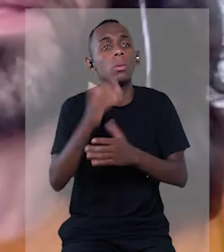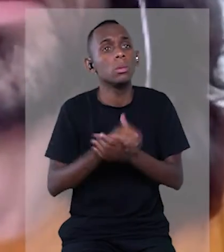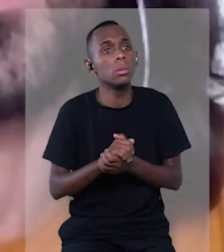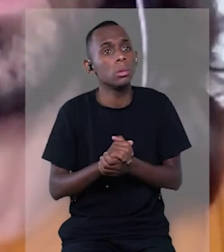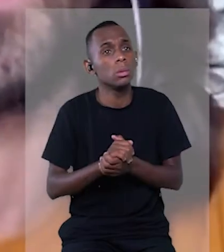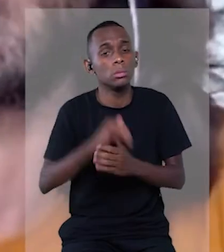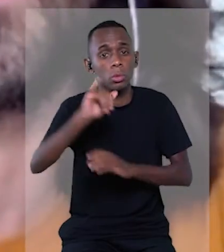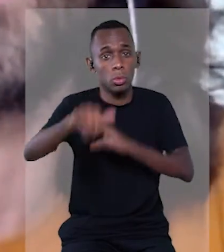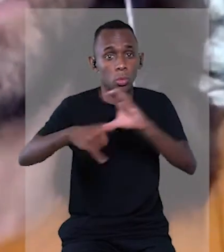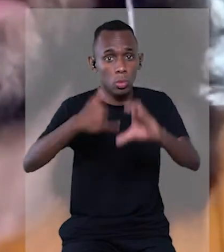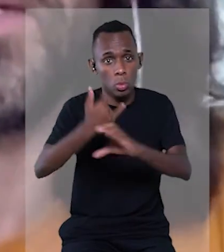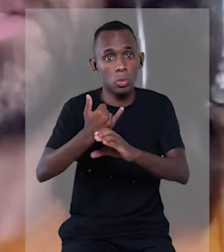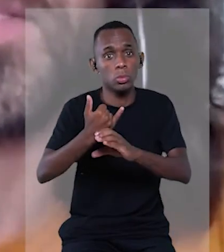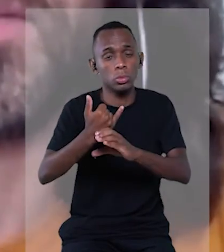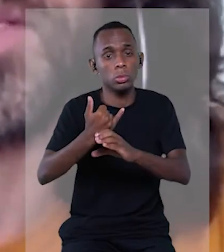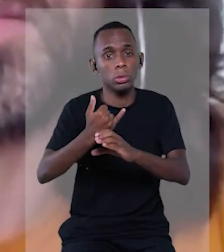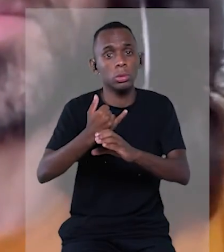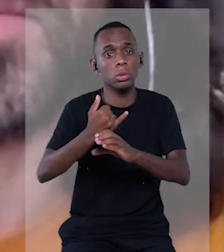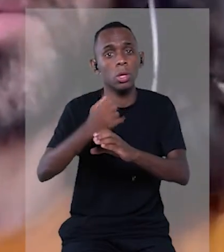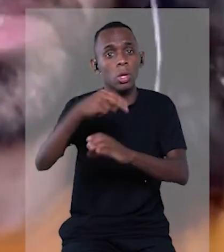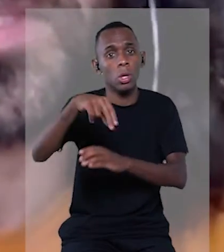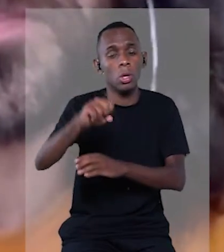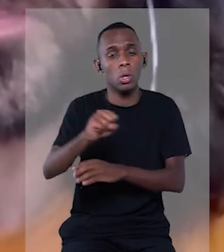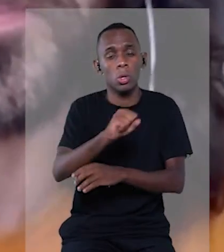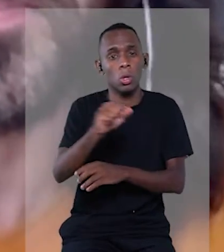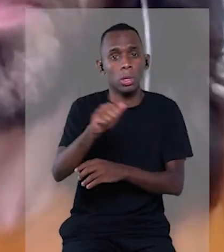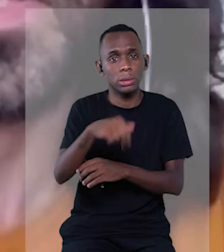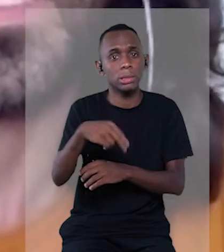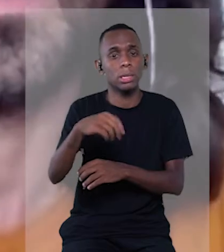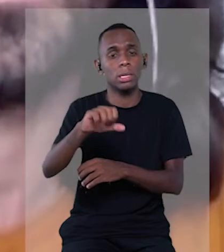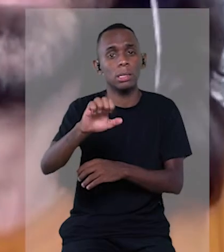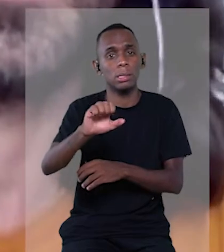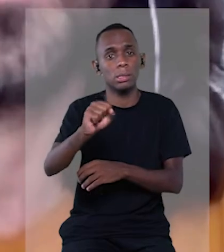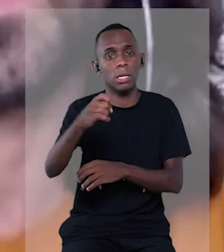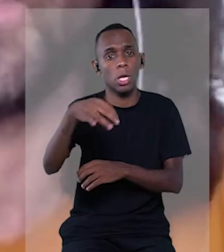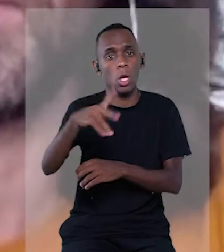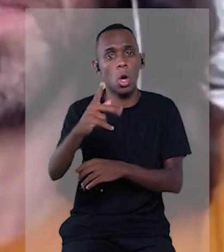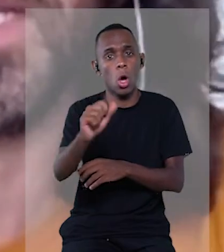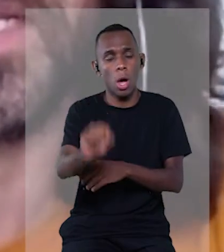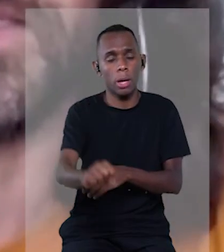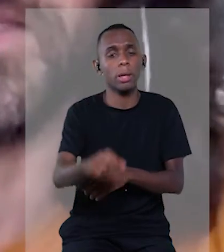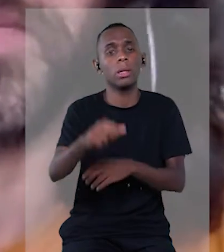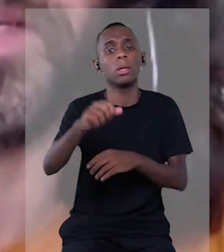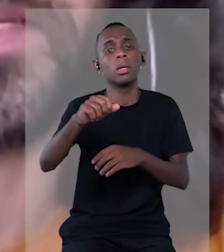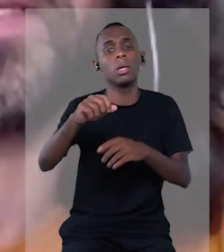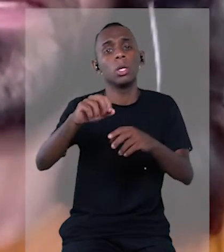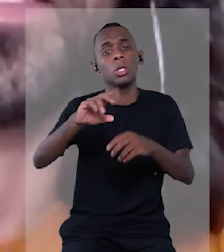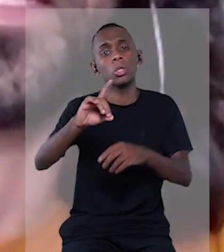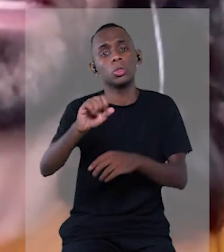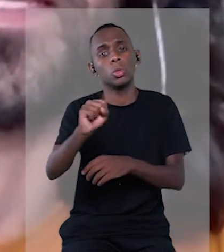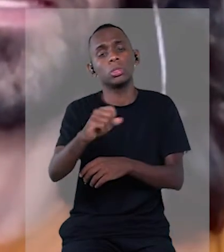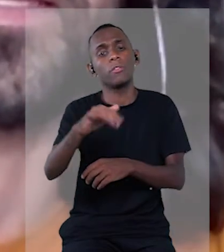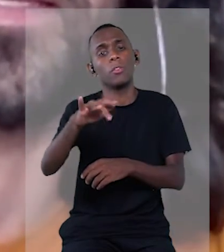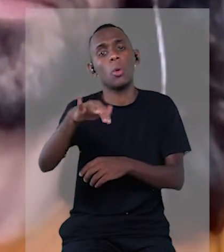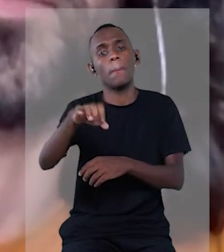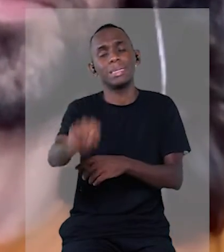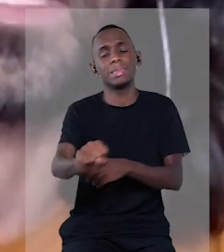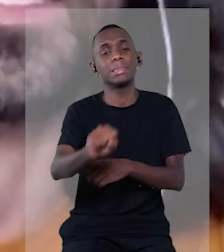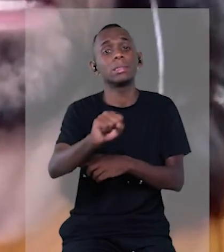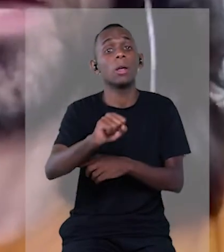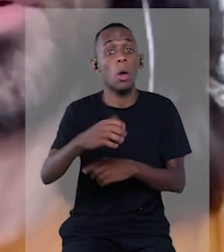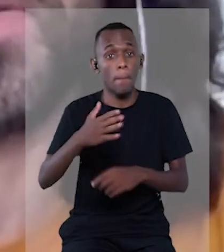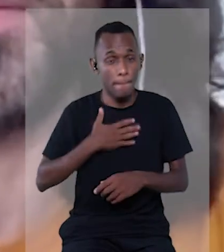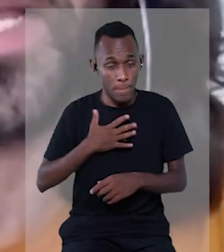canal? O canal está no canal da Nossa Senhora dos Filmes e está nas minhas redes sociais também, que é